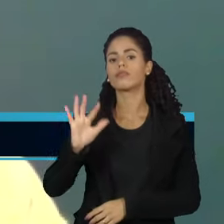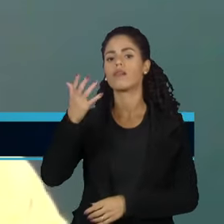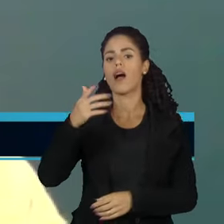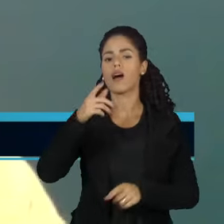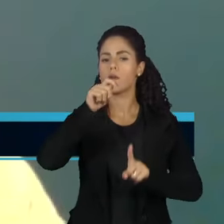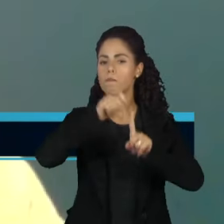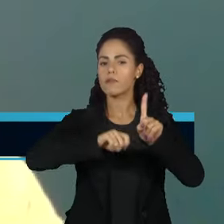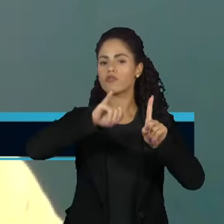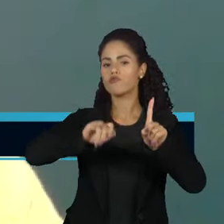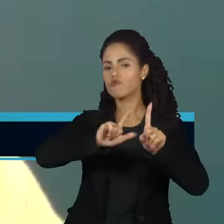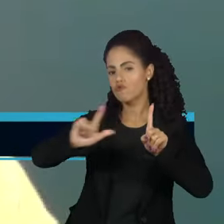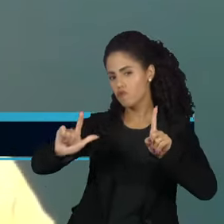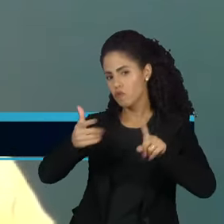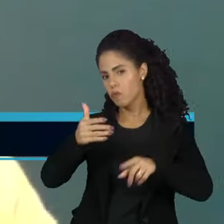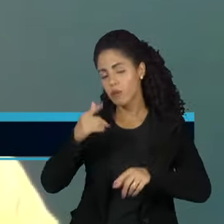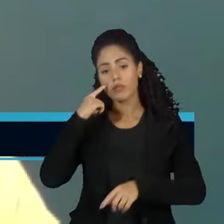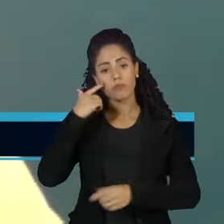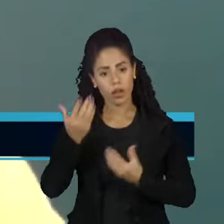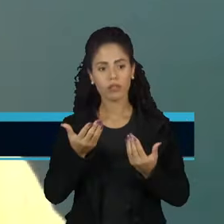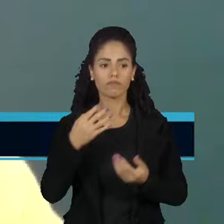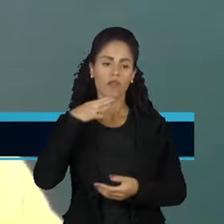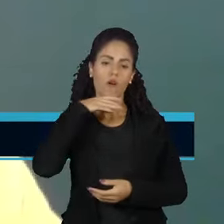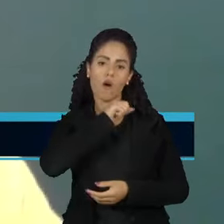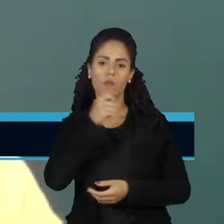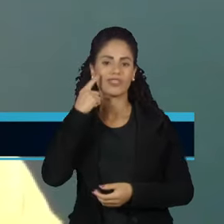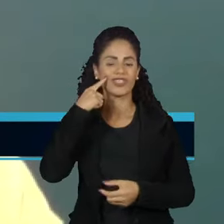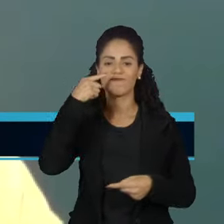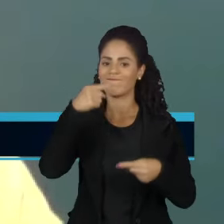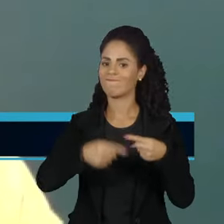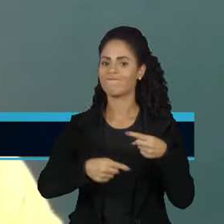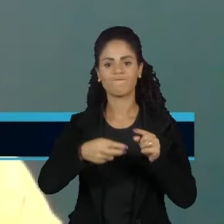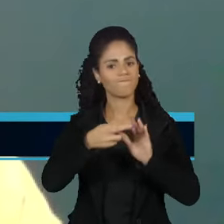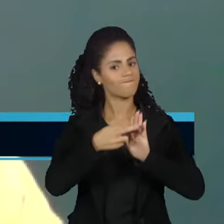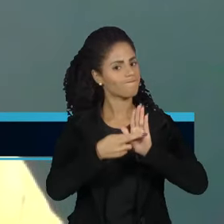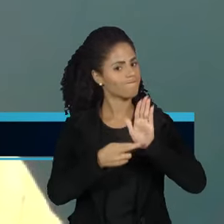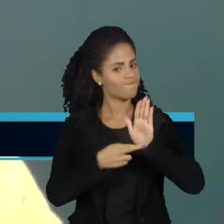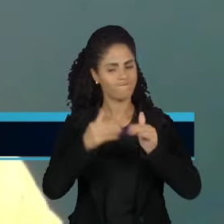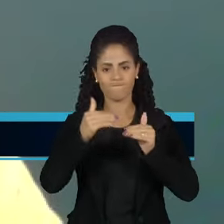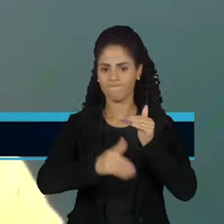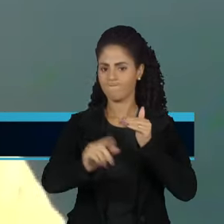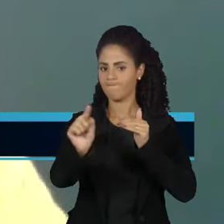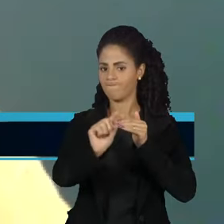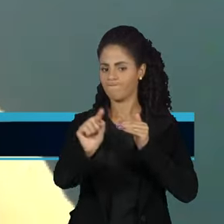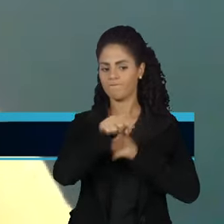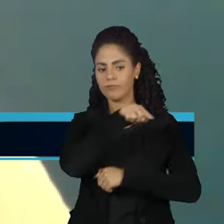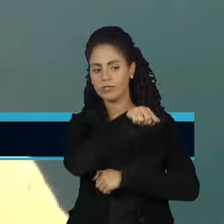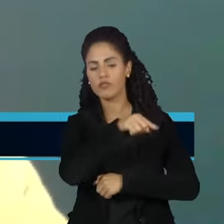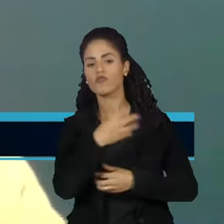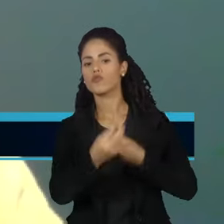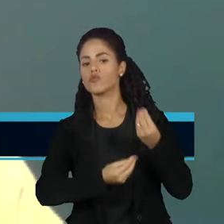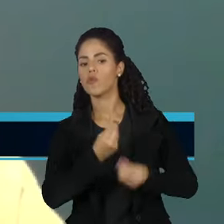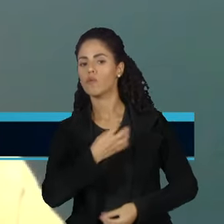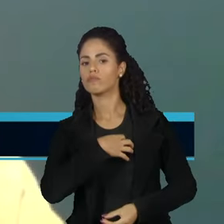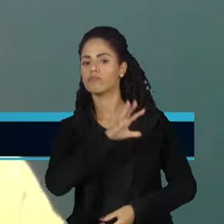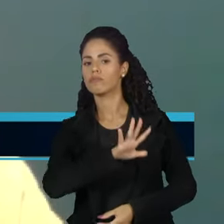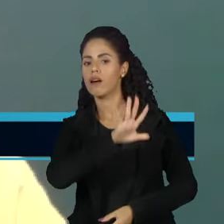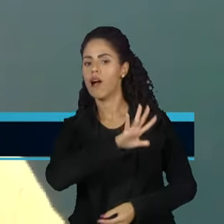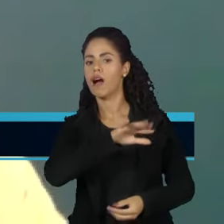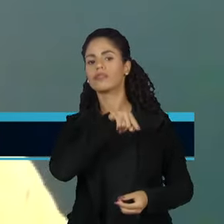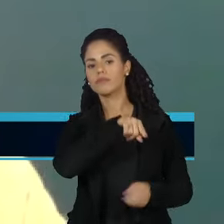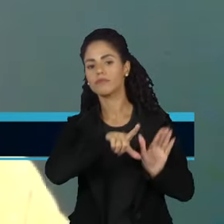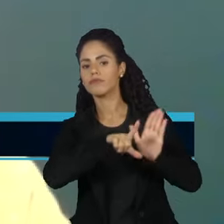julho, está obviamente fora dos padrões de qualquer legislação